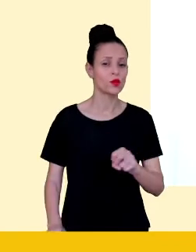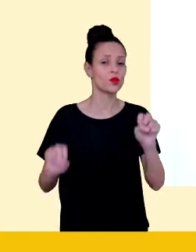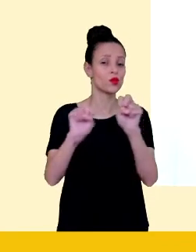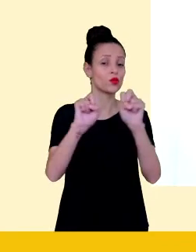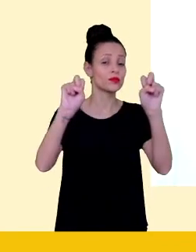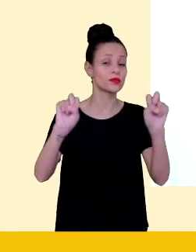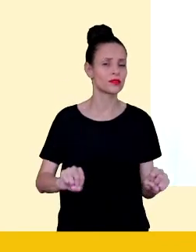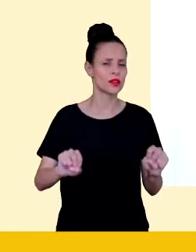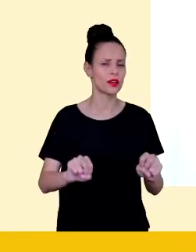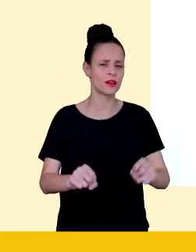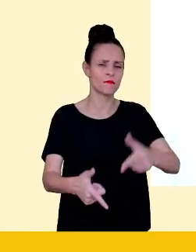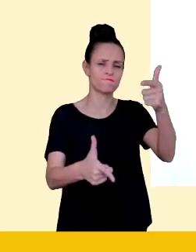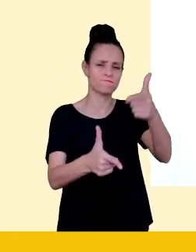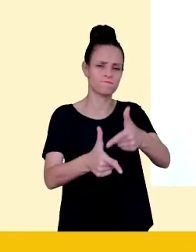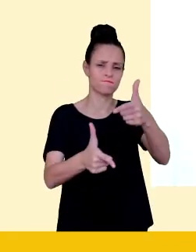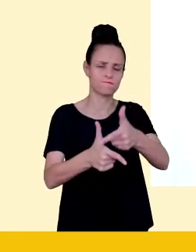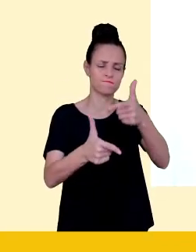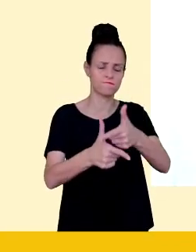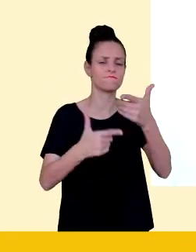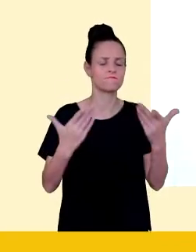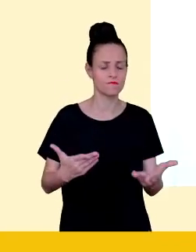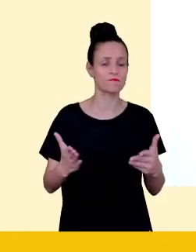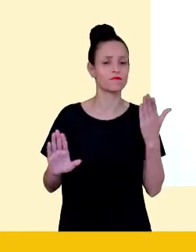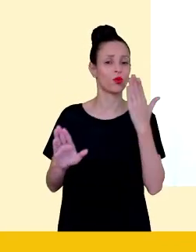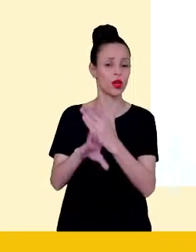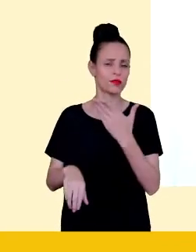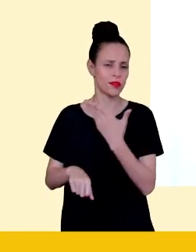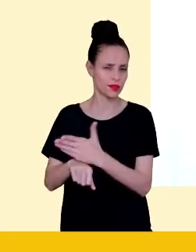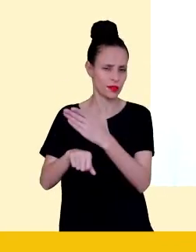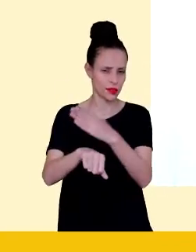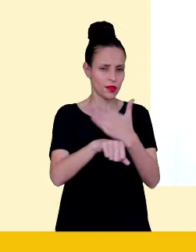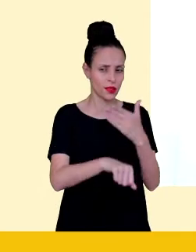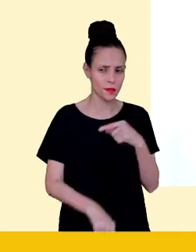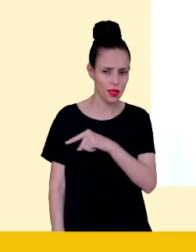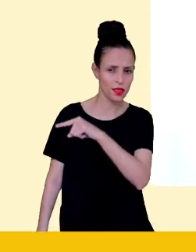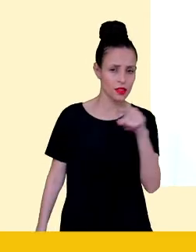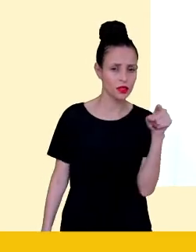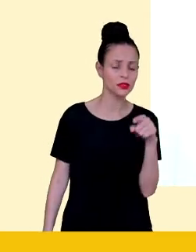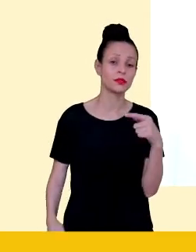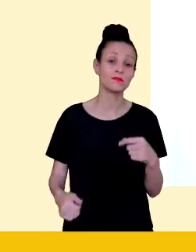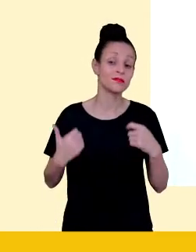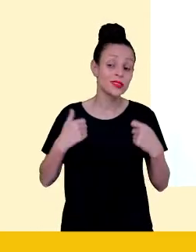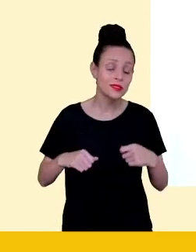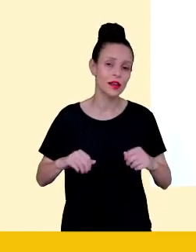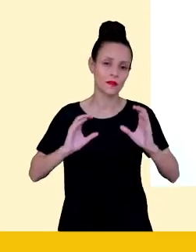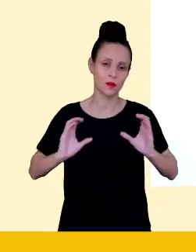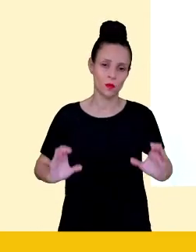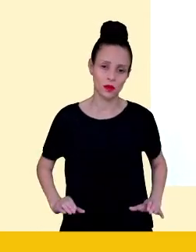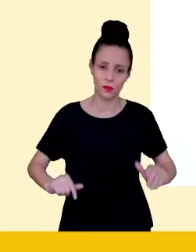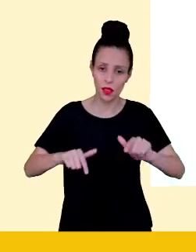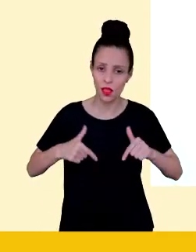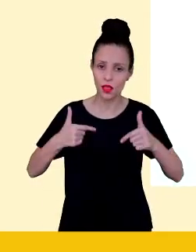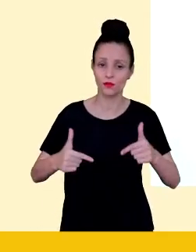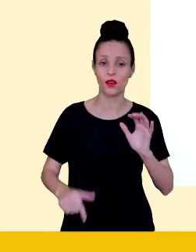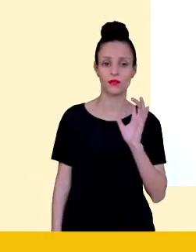os guardas, né, o sistema, né, se impôs, né, através dos treinamentos que eles tiveram lá,